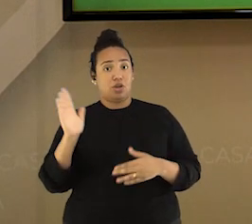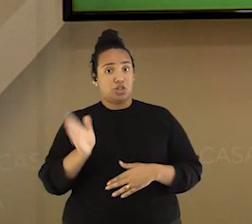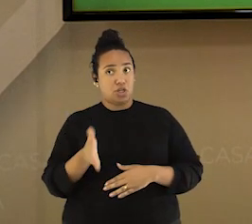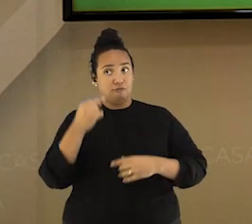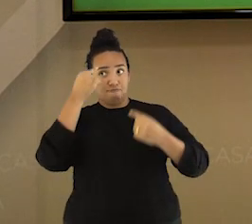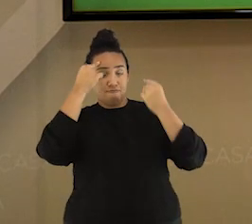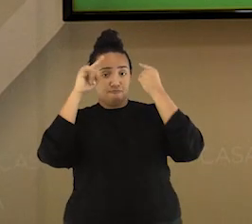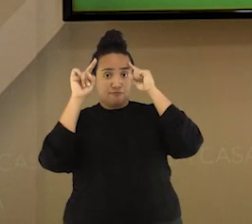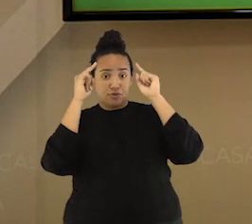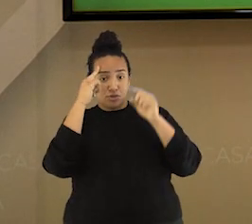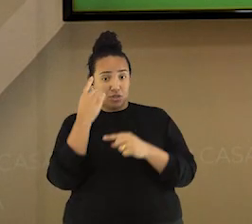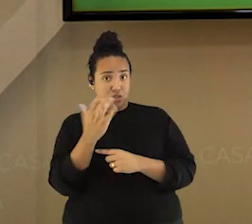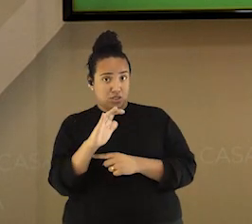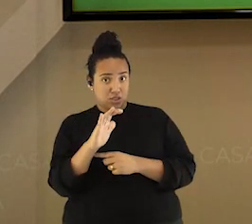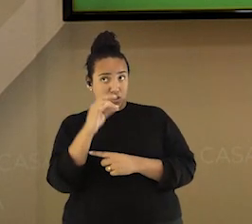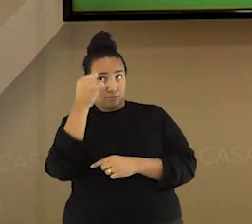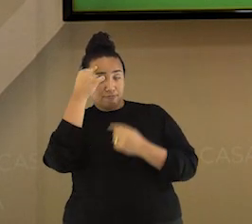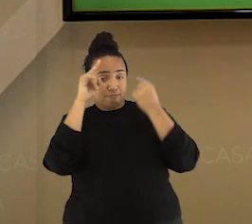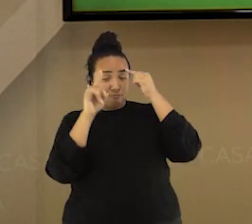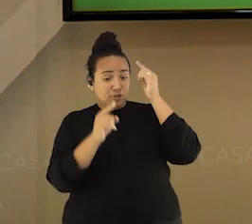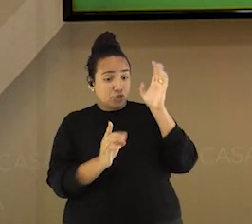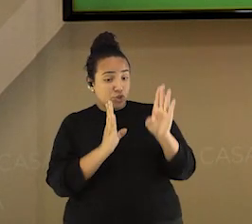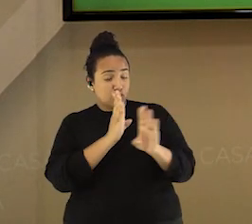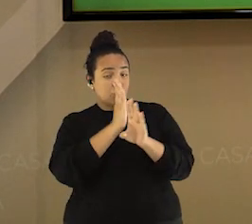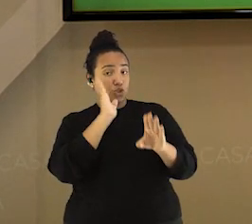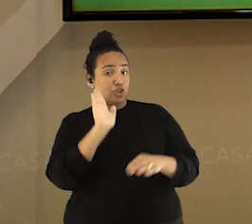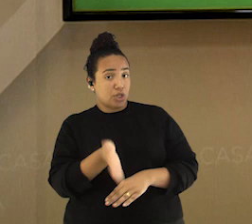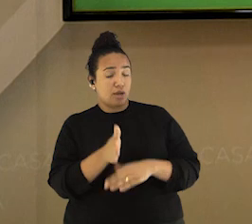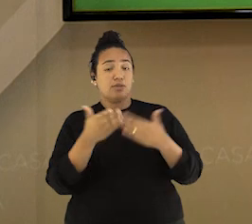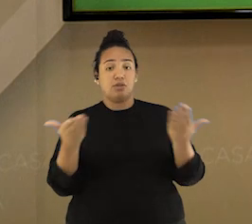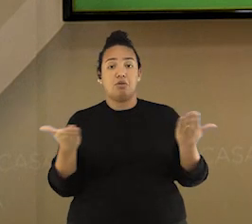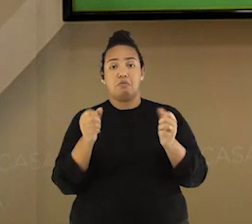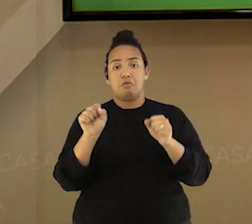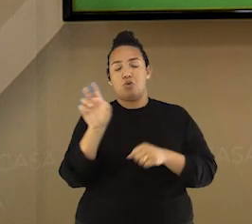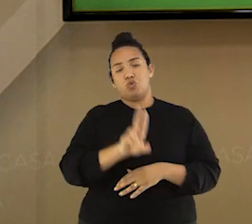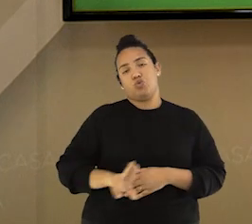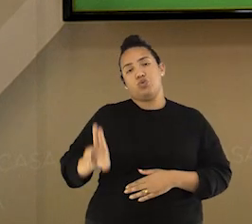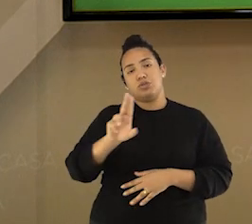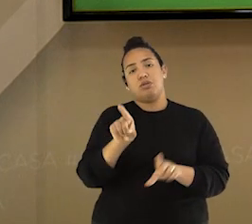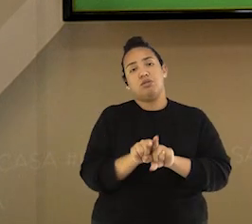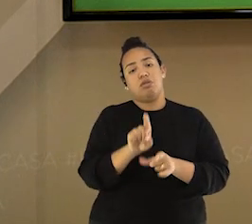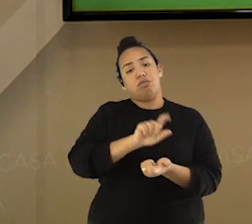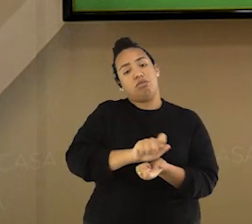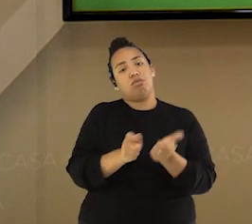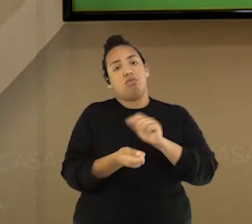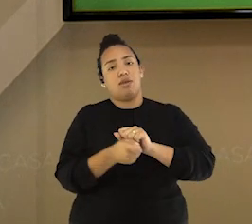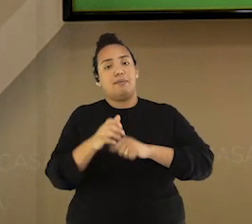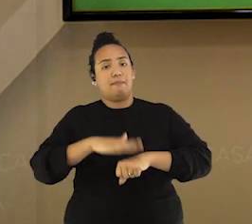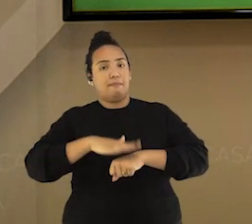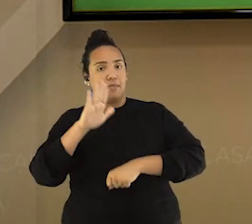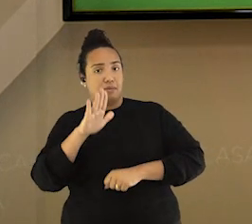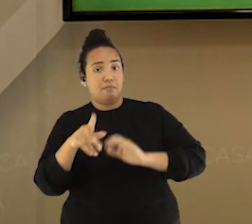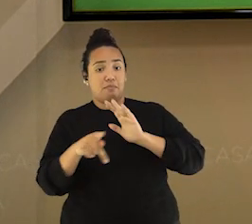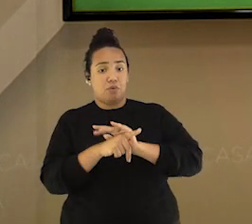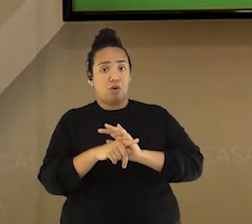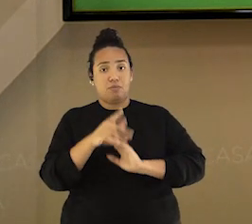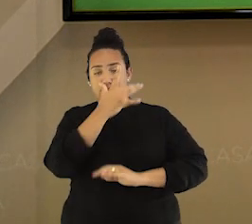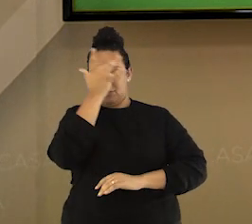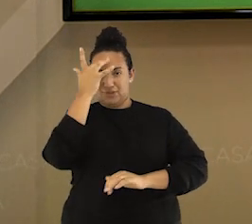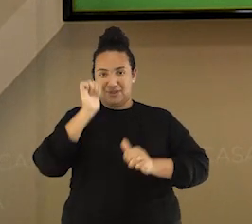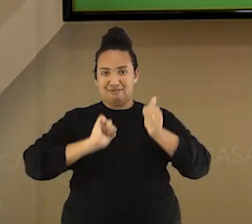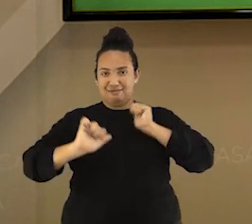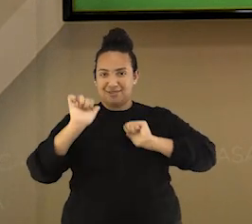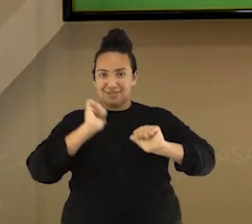pela ciência, eles passam a ser utilizados e apropriados cada vez mais pelos artistas, tá? E os